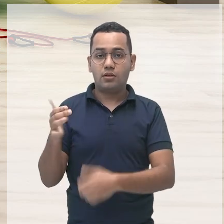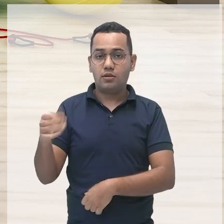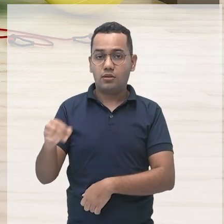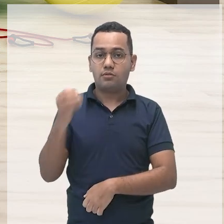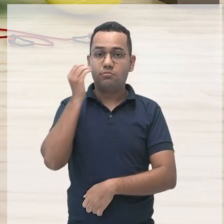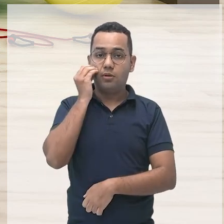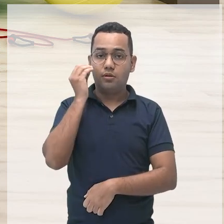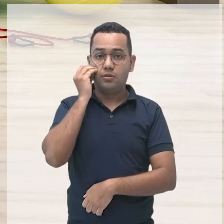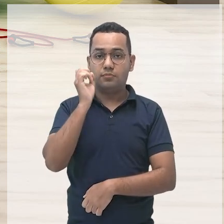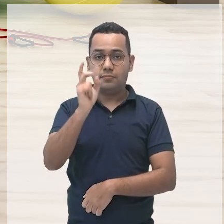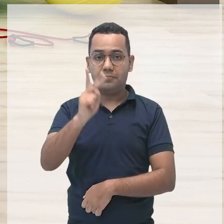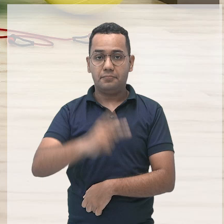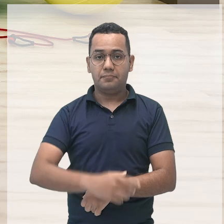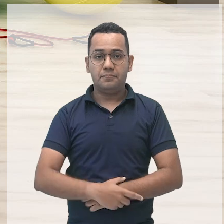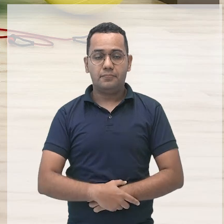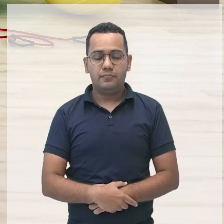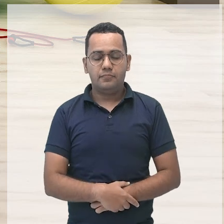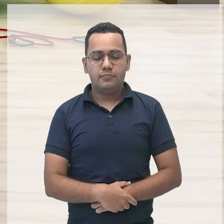4,